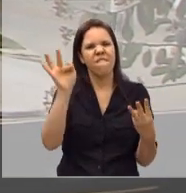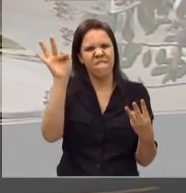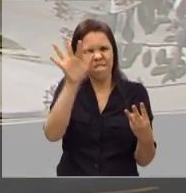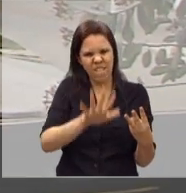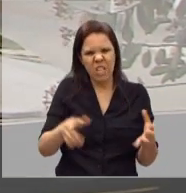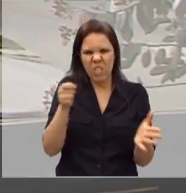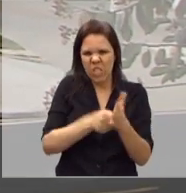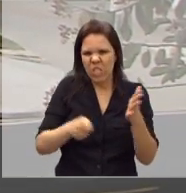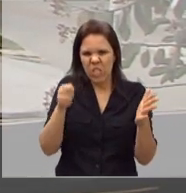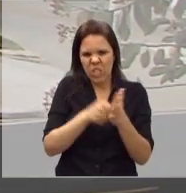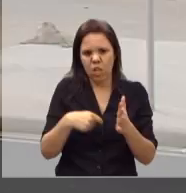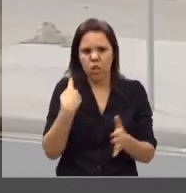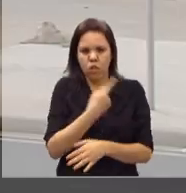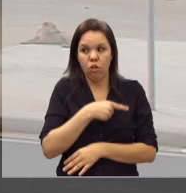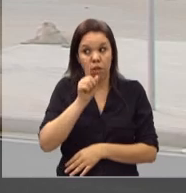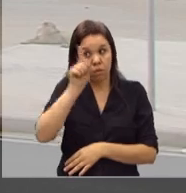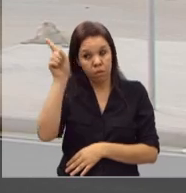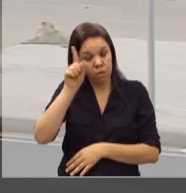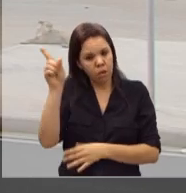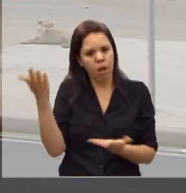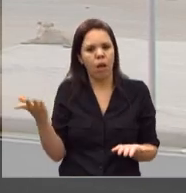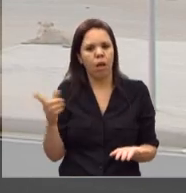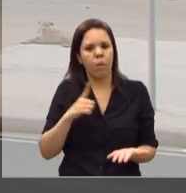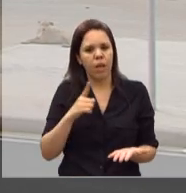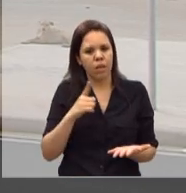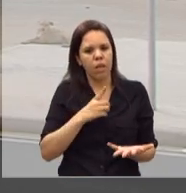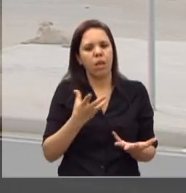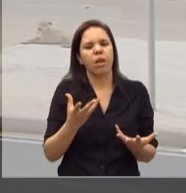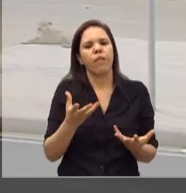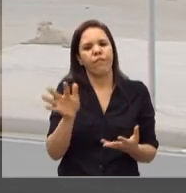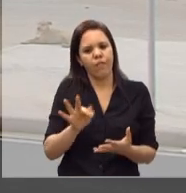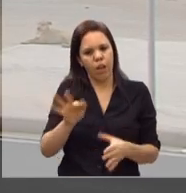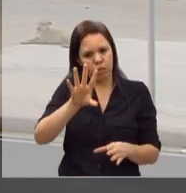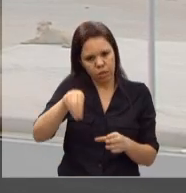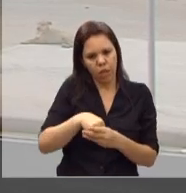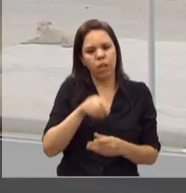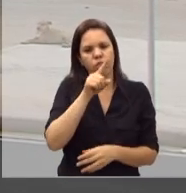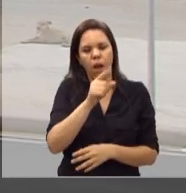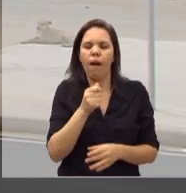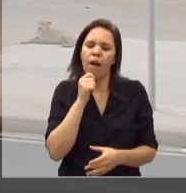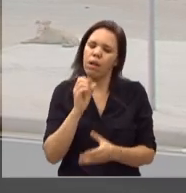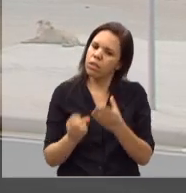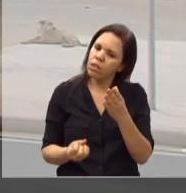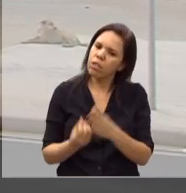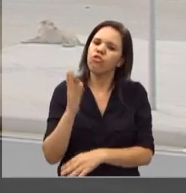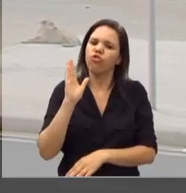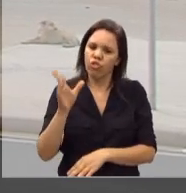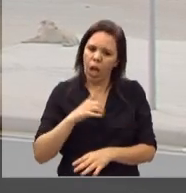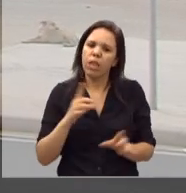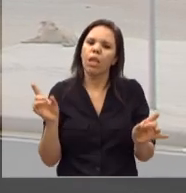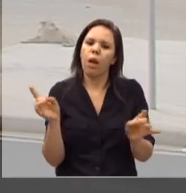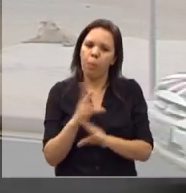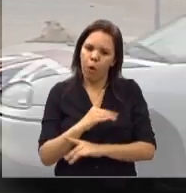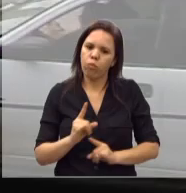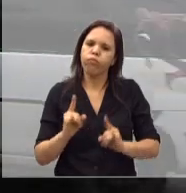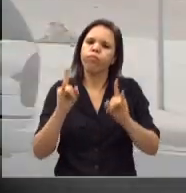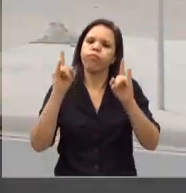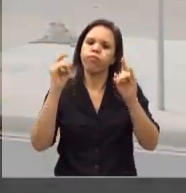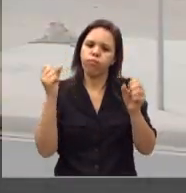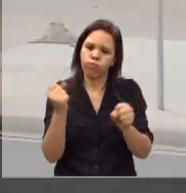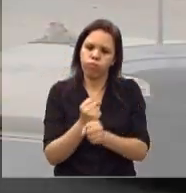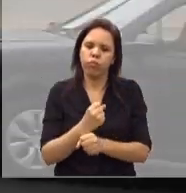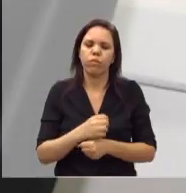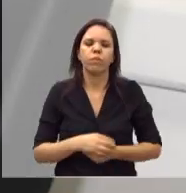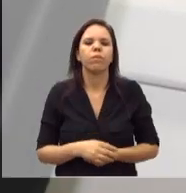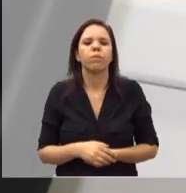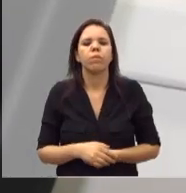federais batalhando por nós lá, para trazer a Universidade Federal. Mas enquanto isso não acontece, já está aí instalada o Instituto Técnico